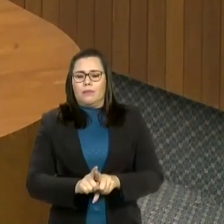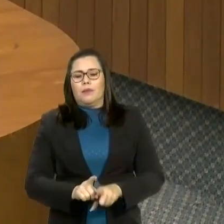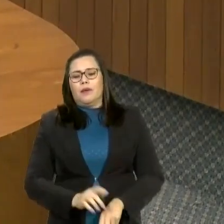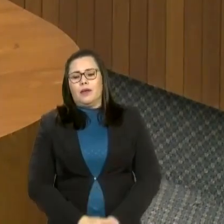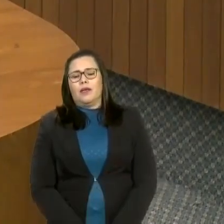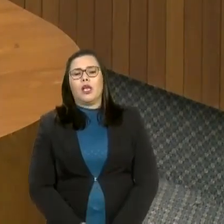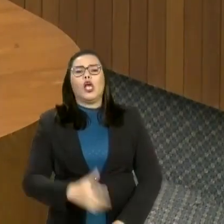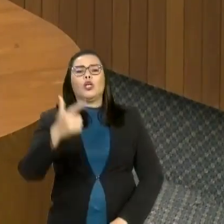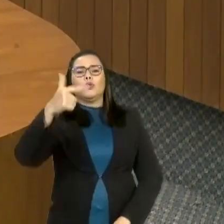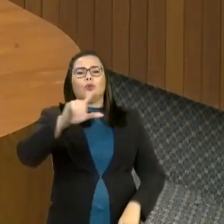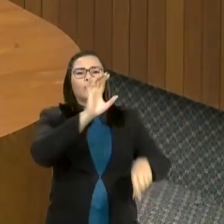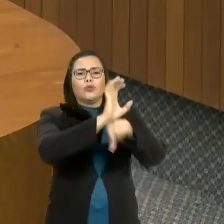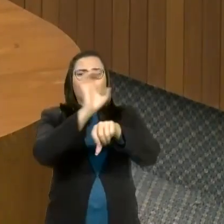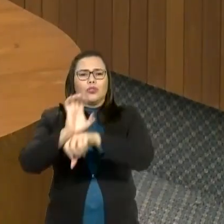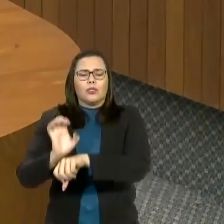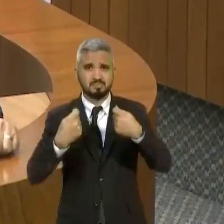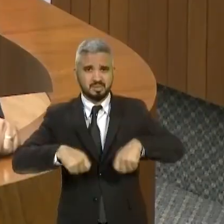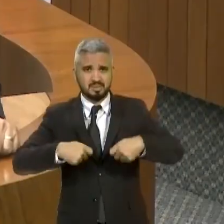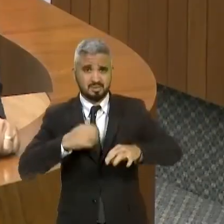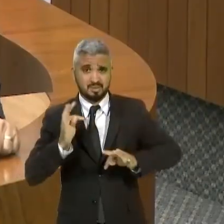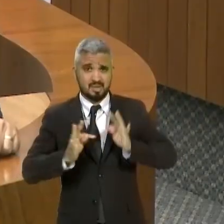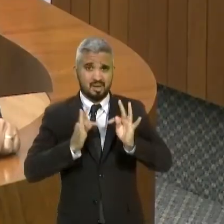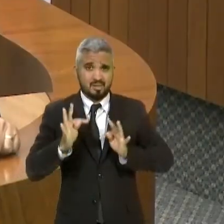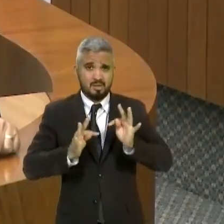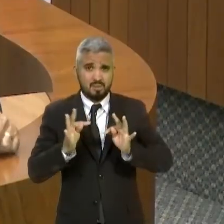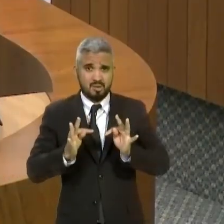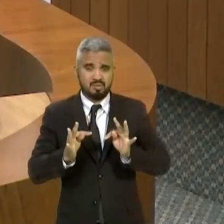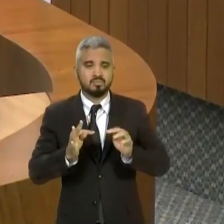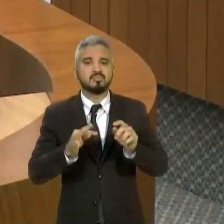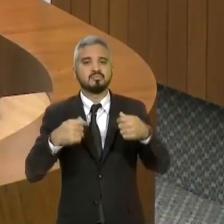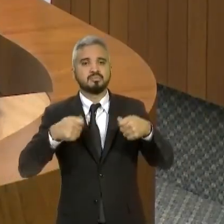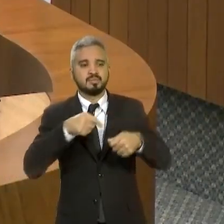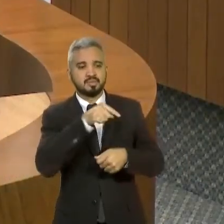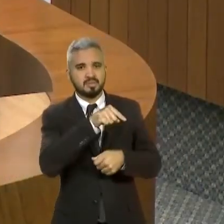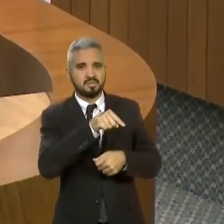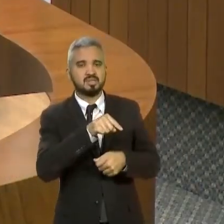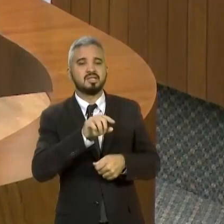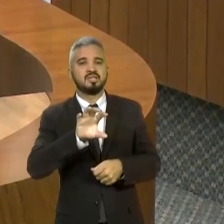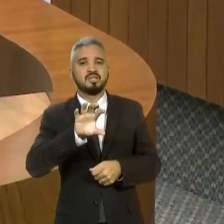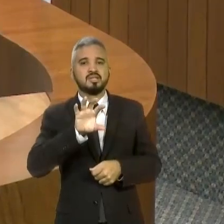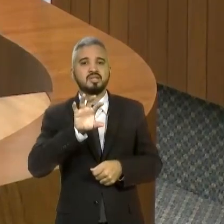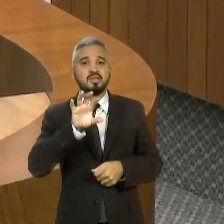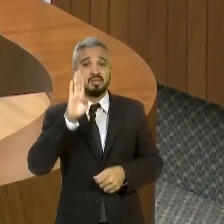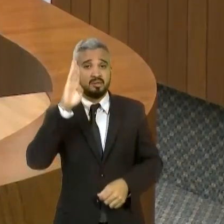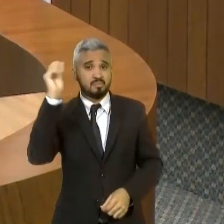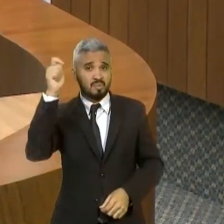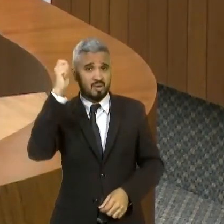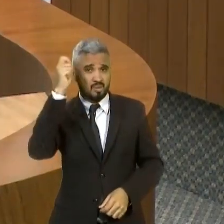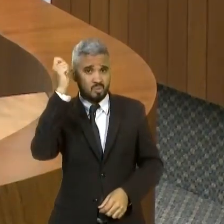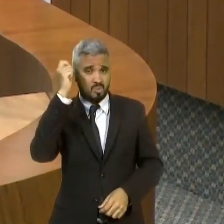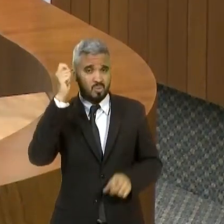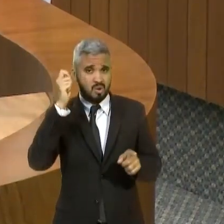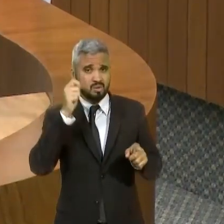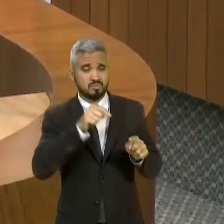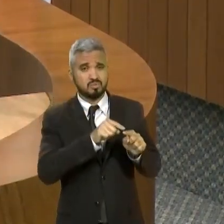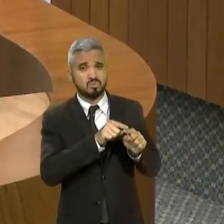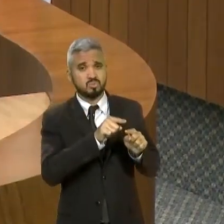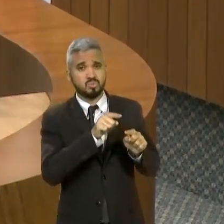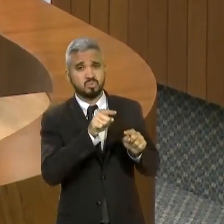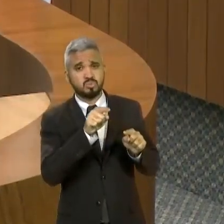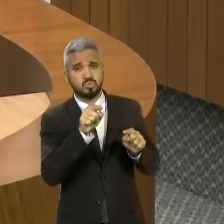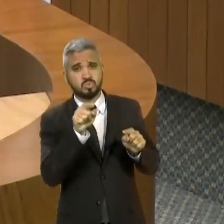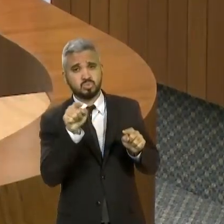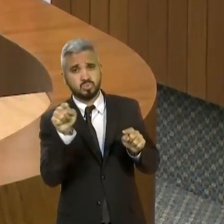em outros estados da federação. Já no final da sessão plenária, o deputado Eric Costa ressaltou o sofrimento vivido